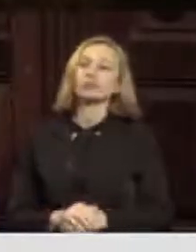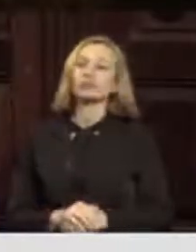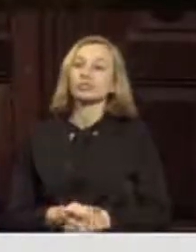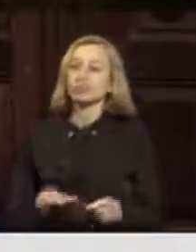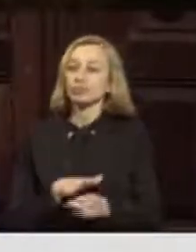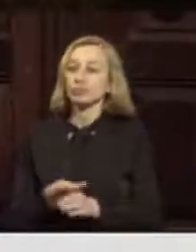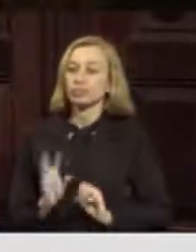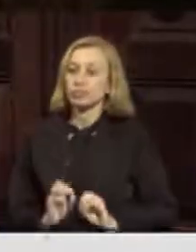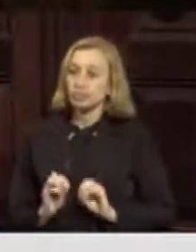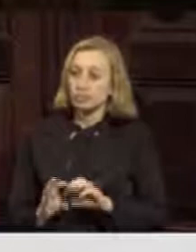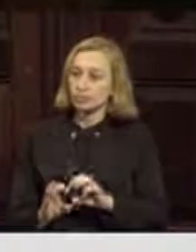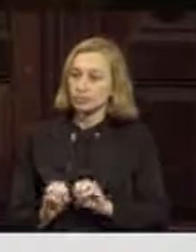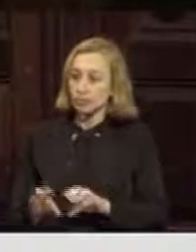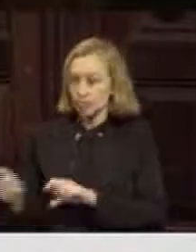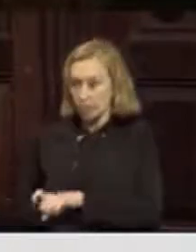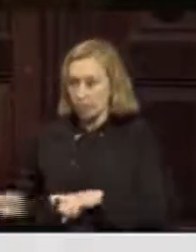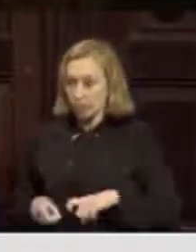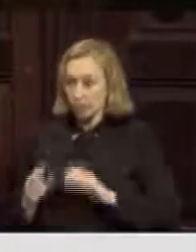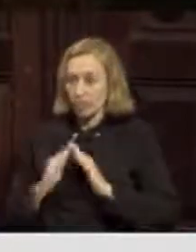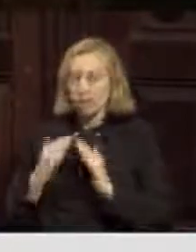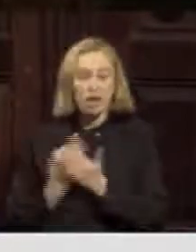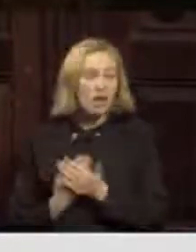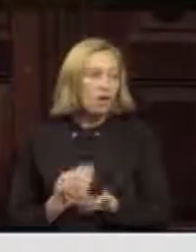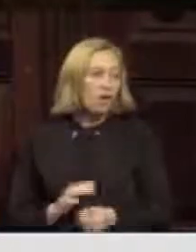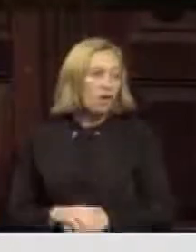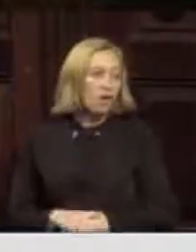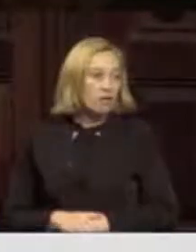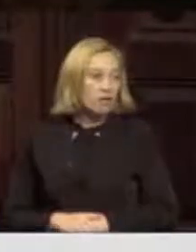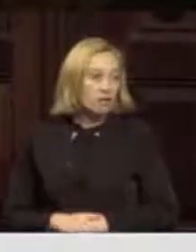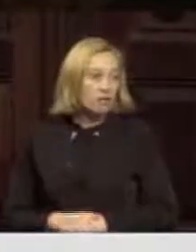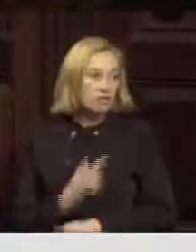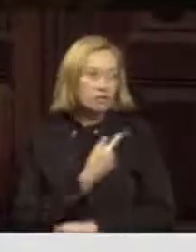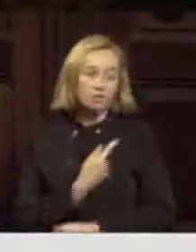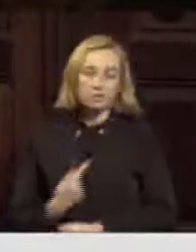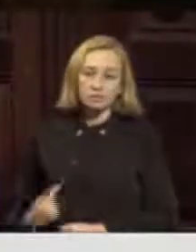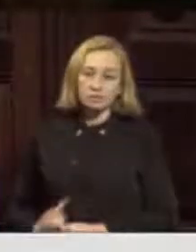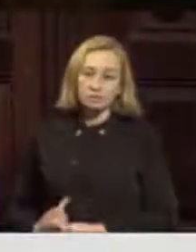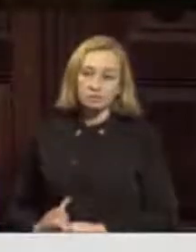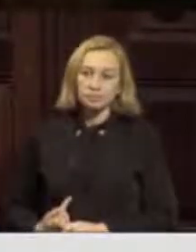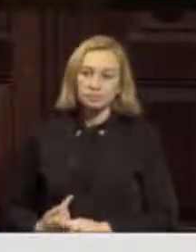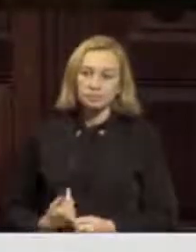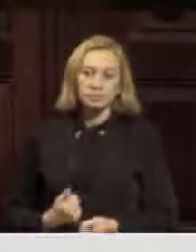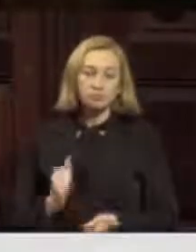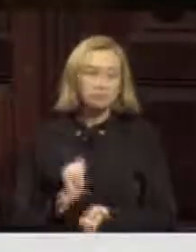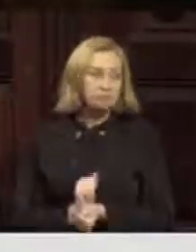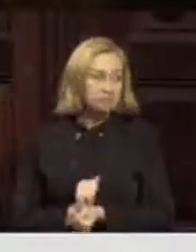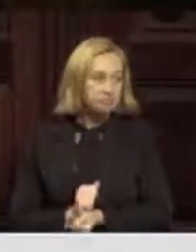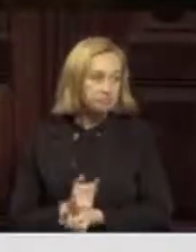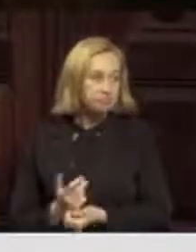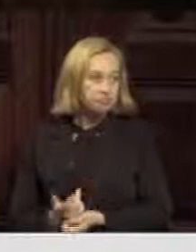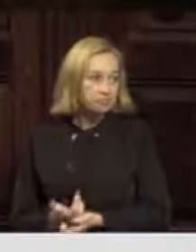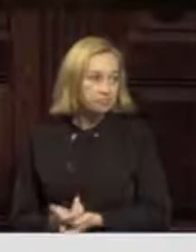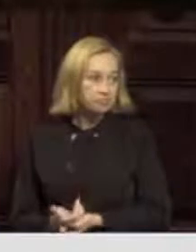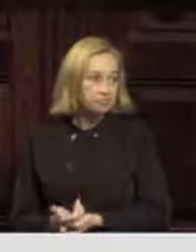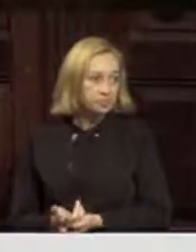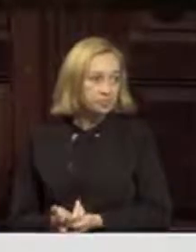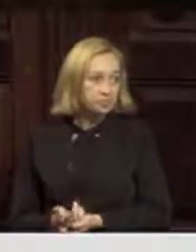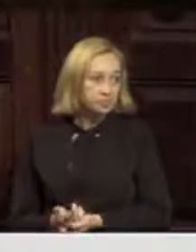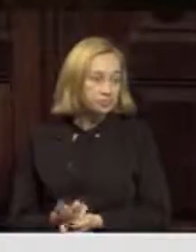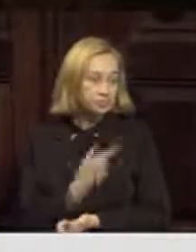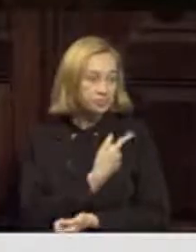contrário, os governos dificultam o funcionamento dessa pequena rede. Os governos